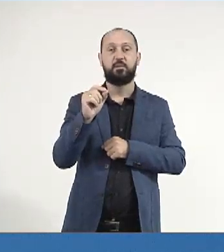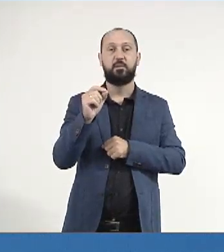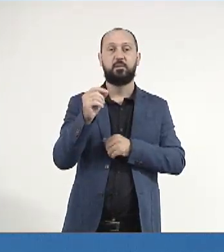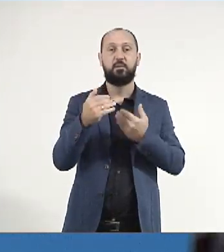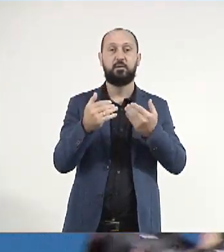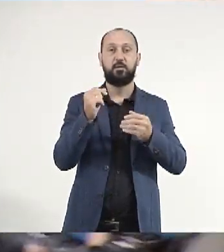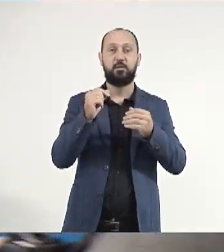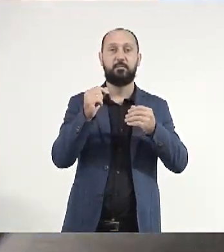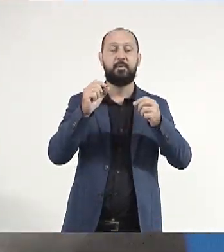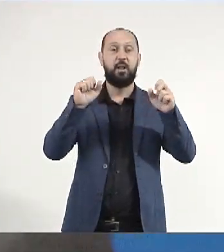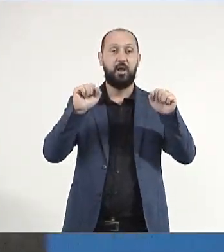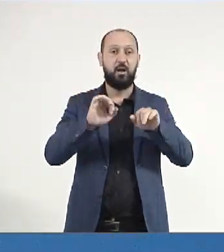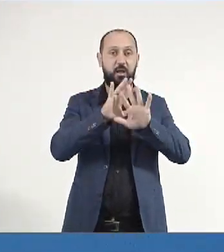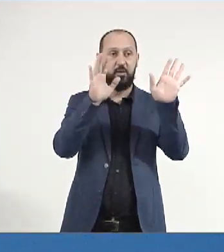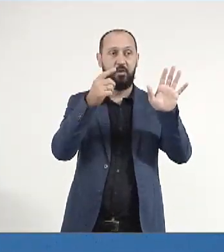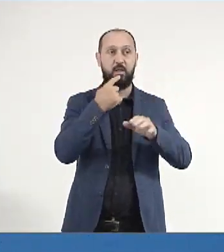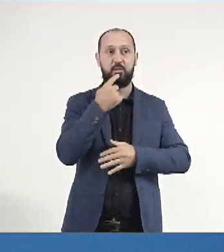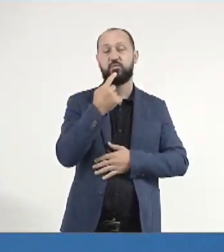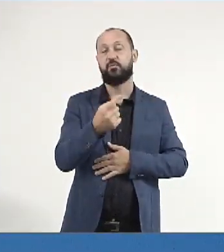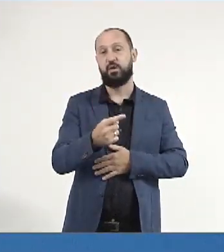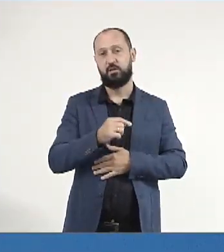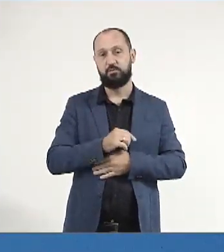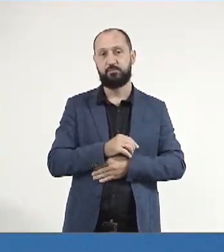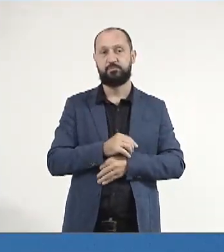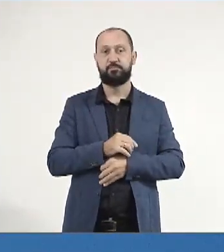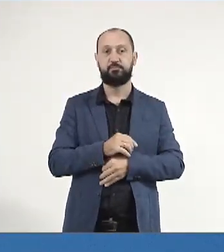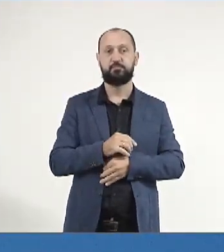pela lucidez do seu pronunciamento,